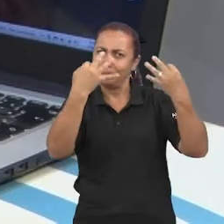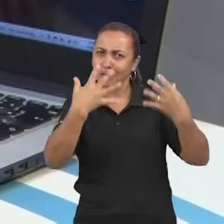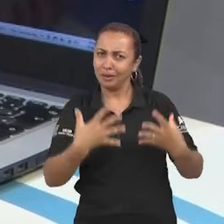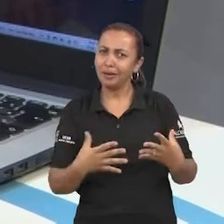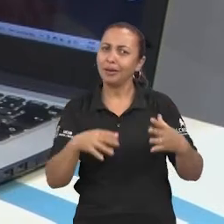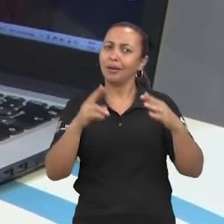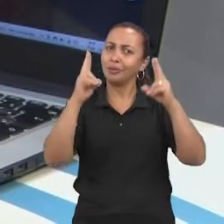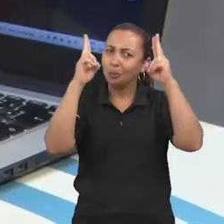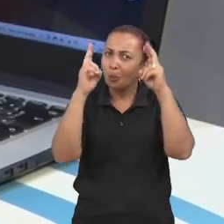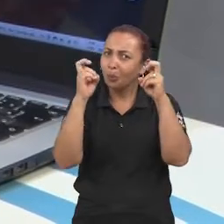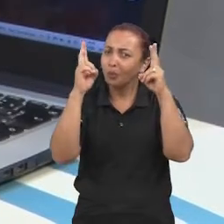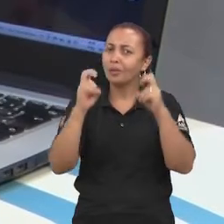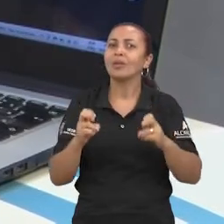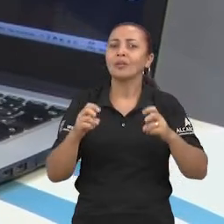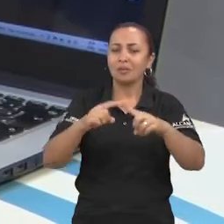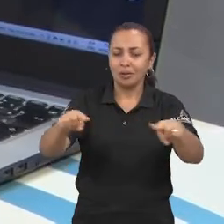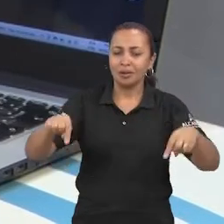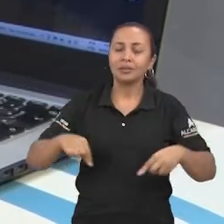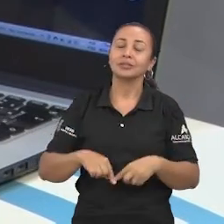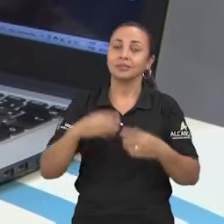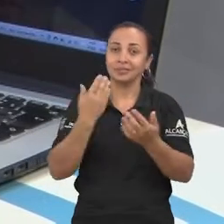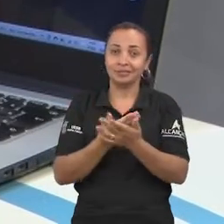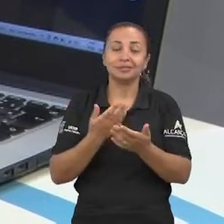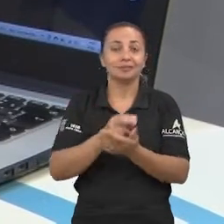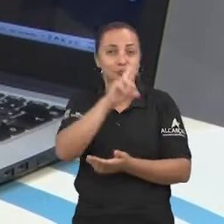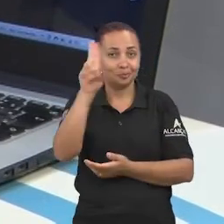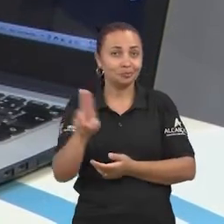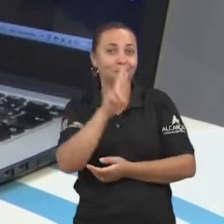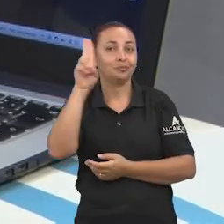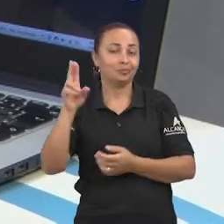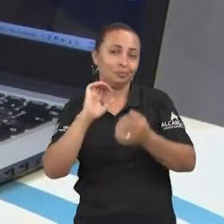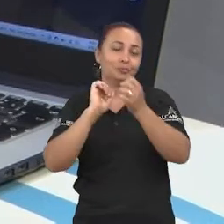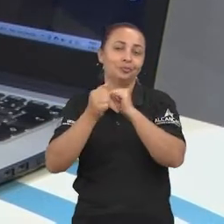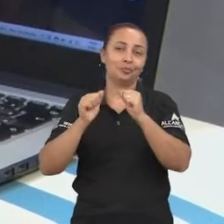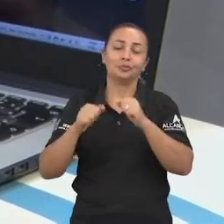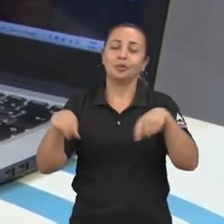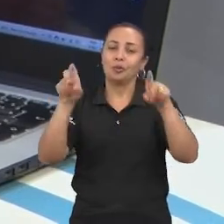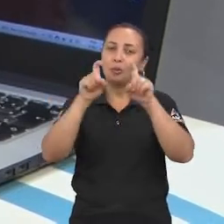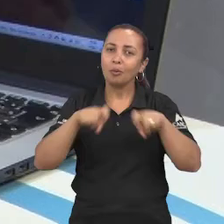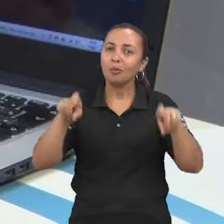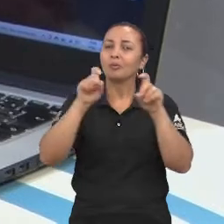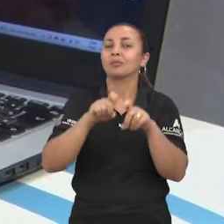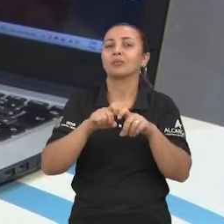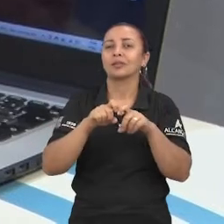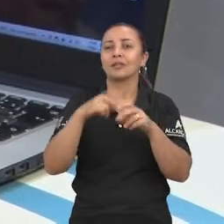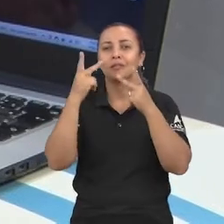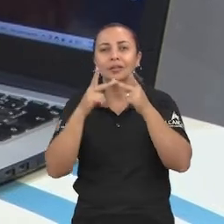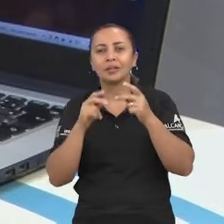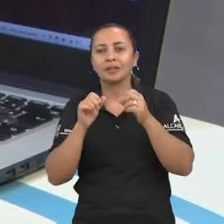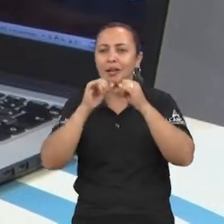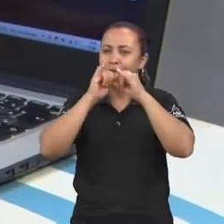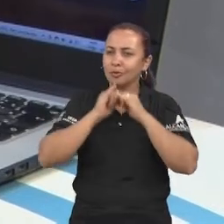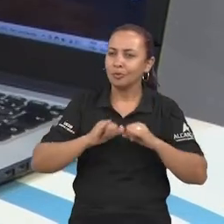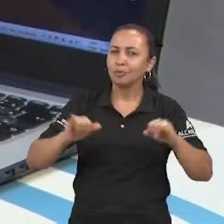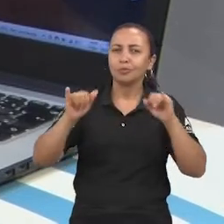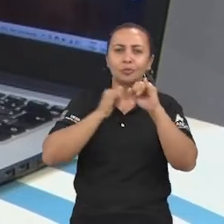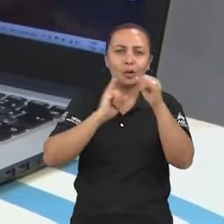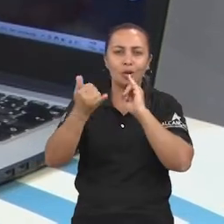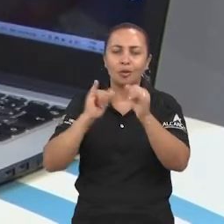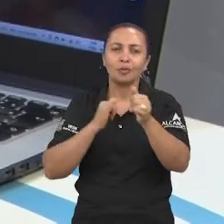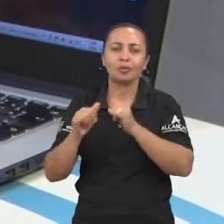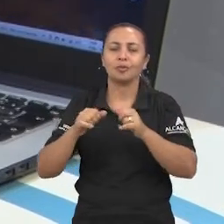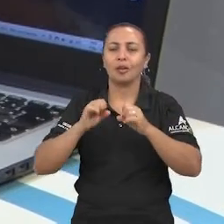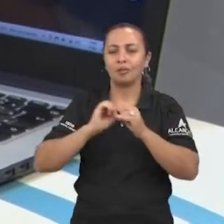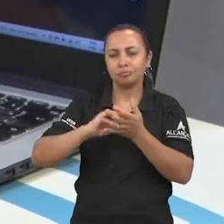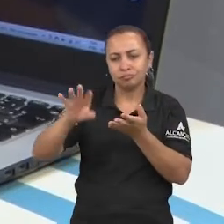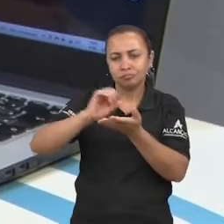explicando o assunto em sala de aula usando o software. Então ele vai falando da distribuição eletrônica, ele vai falando como é